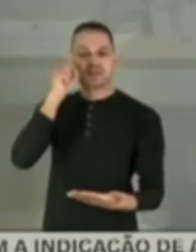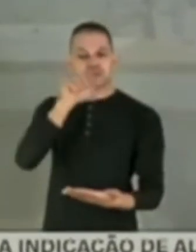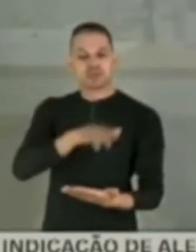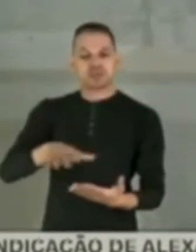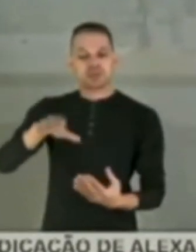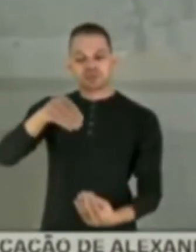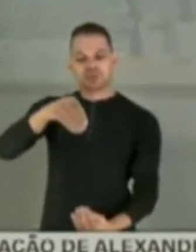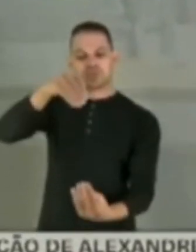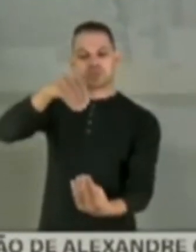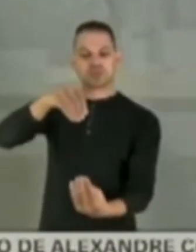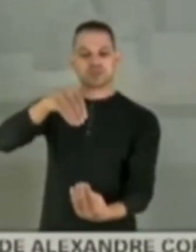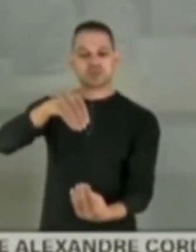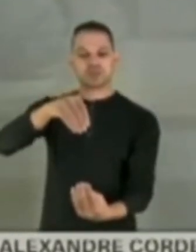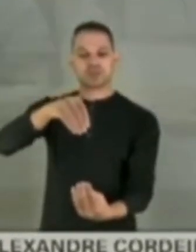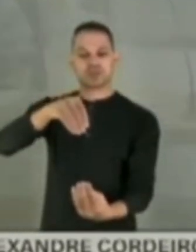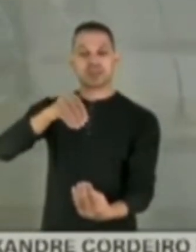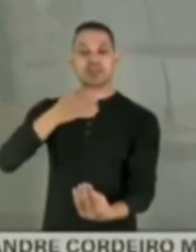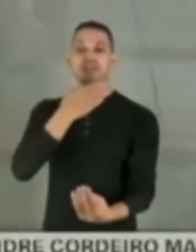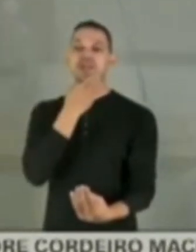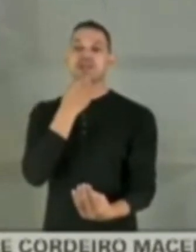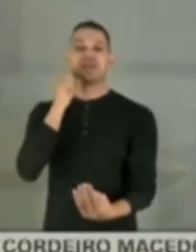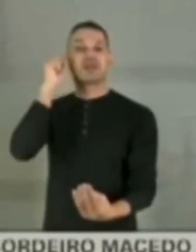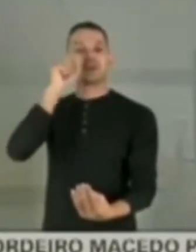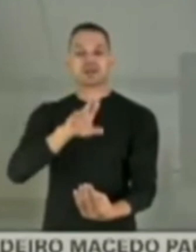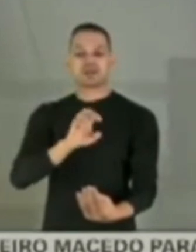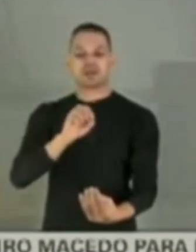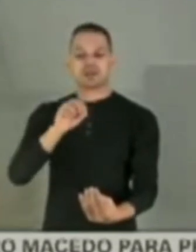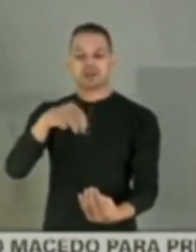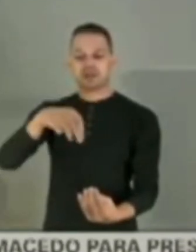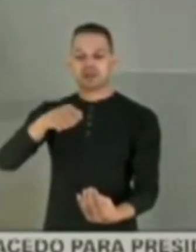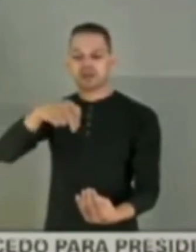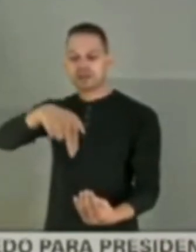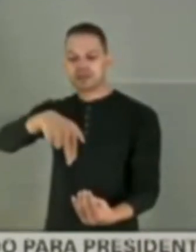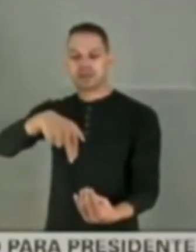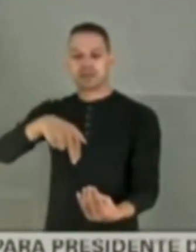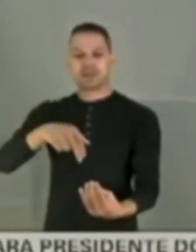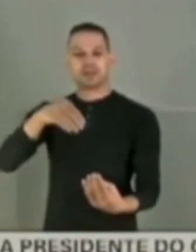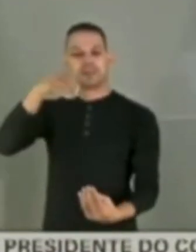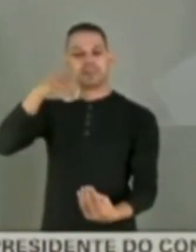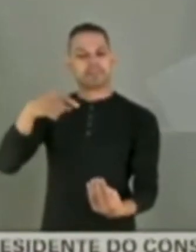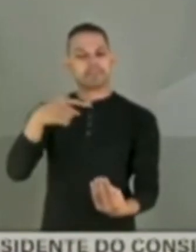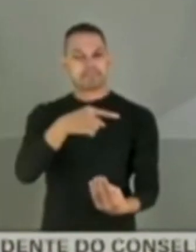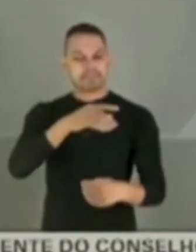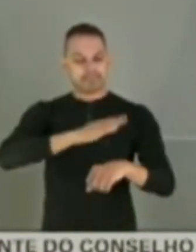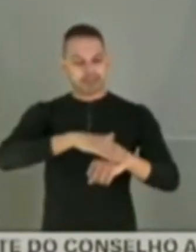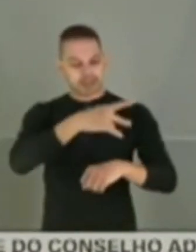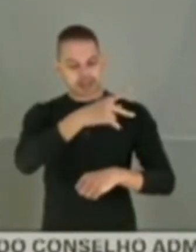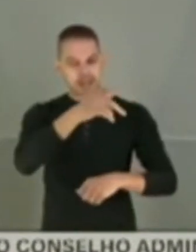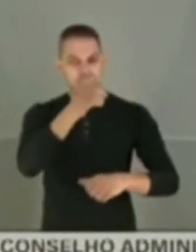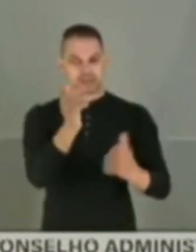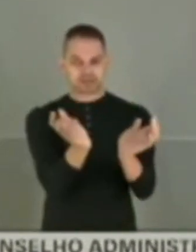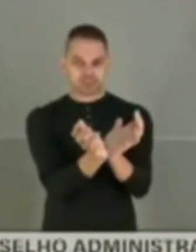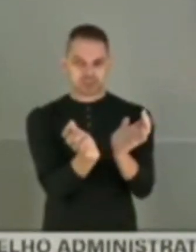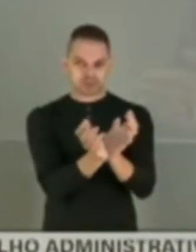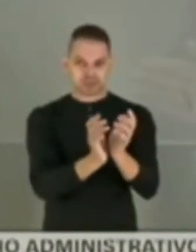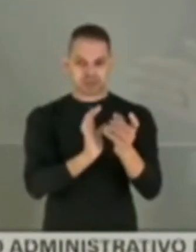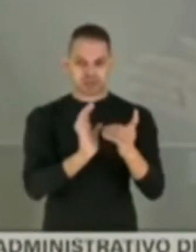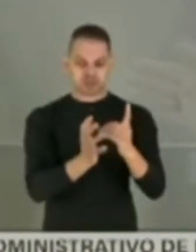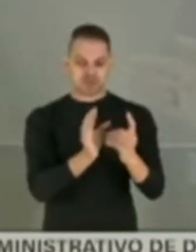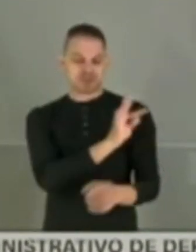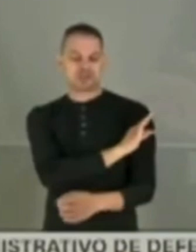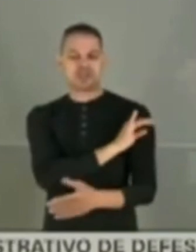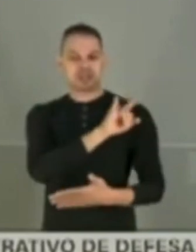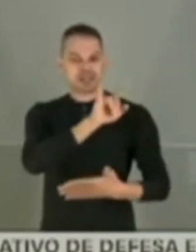sendo perguntado pelo relator Renan Calheiros, é o que foi analisado pelo ILE e pela divisão técnica do Ministério da Saúde. É isso,